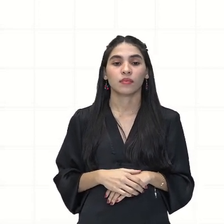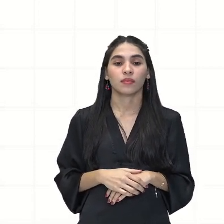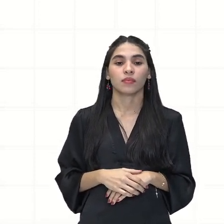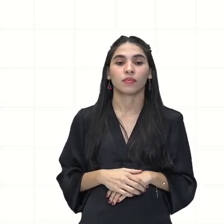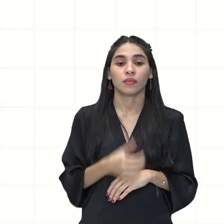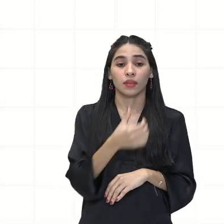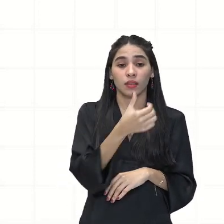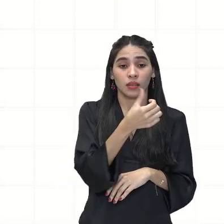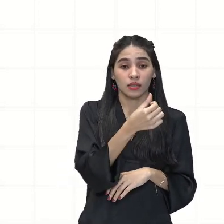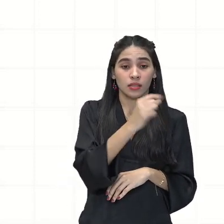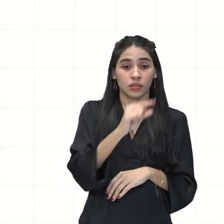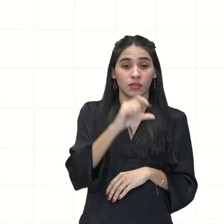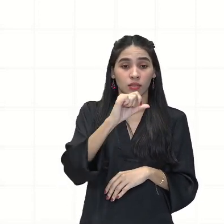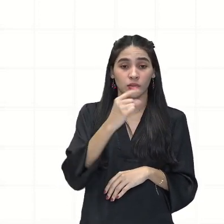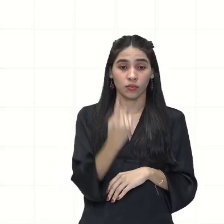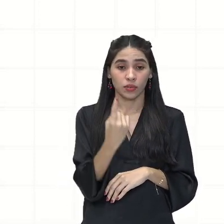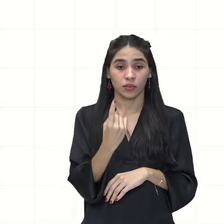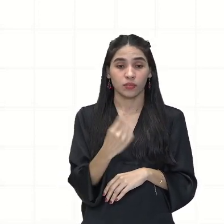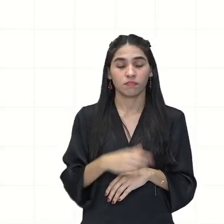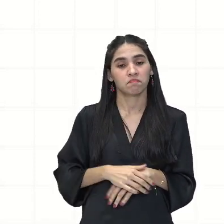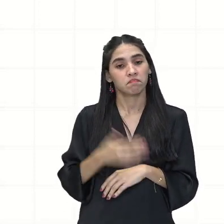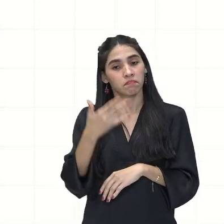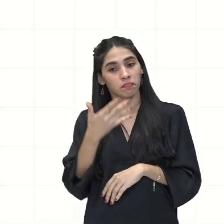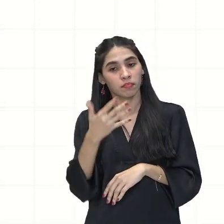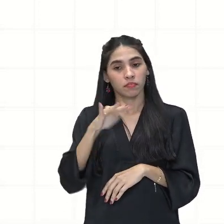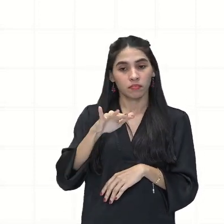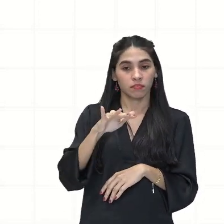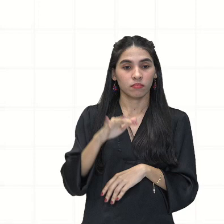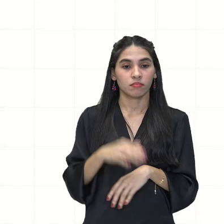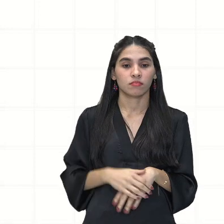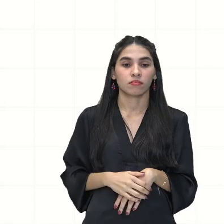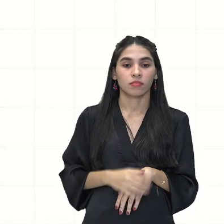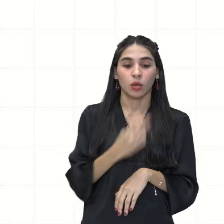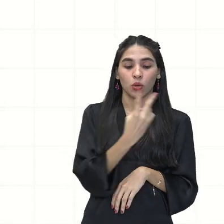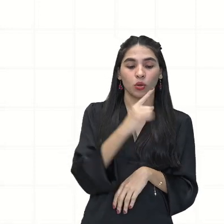2,66 e a interpretação é de mais ou menos